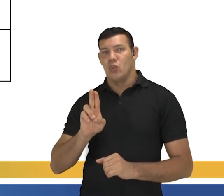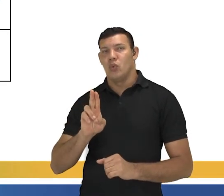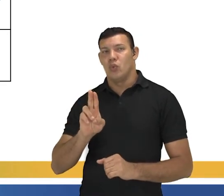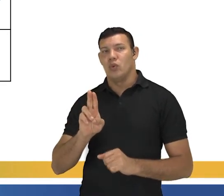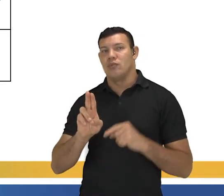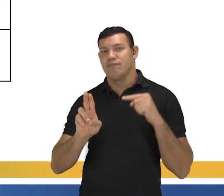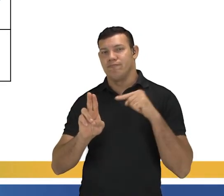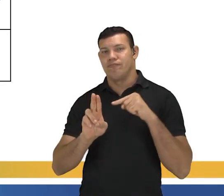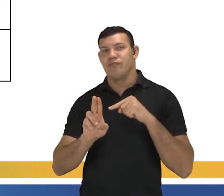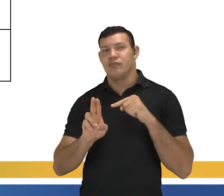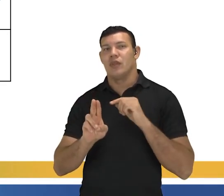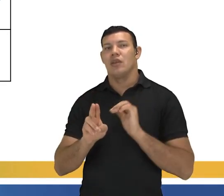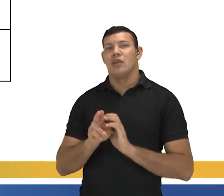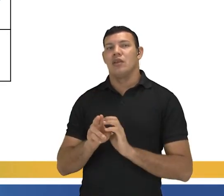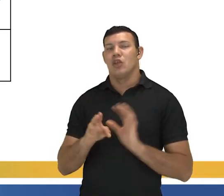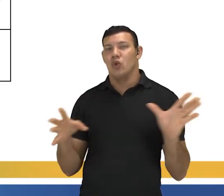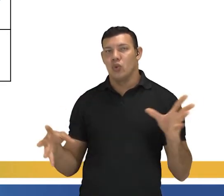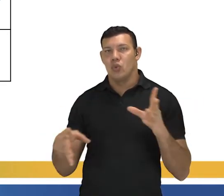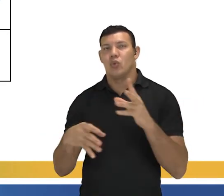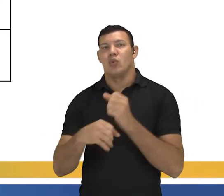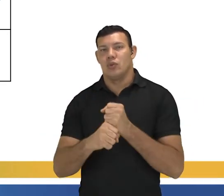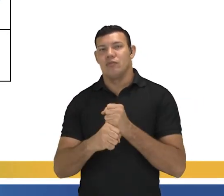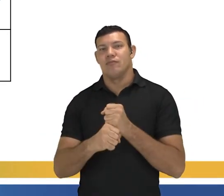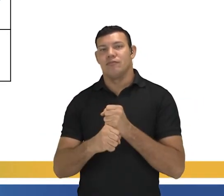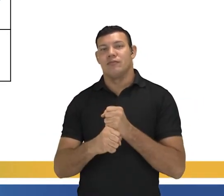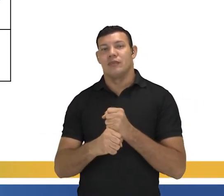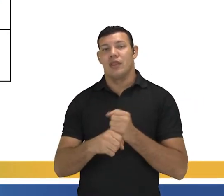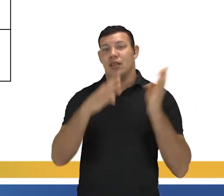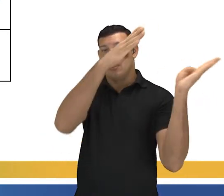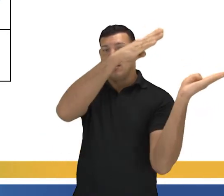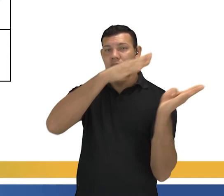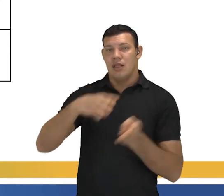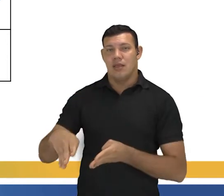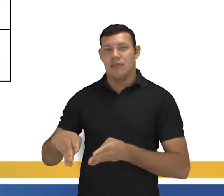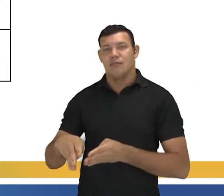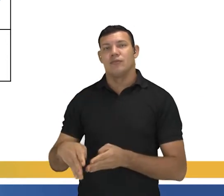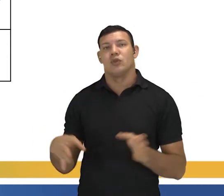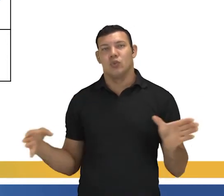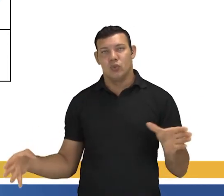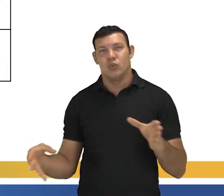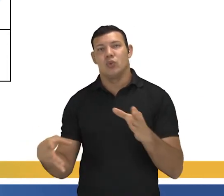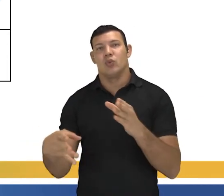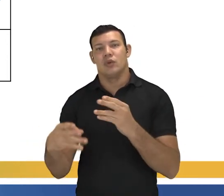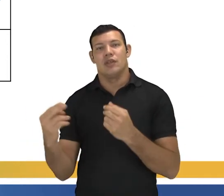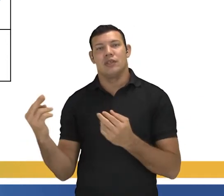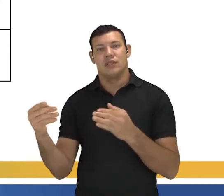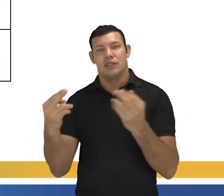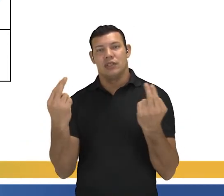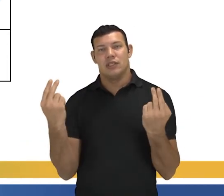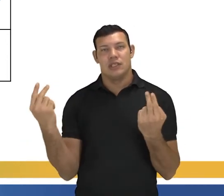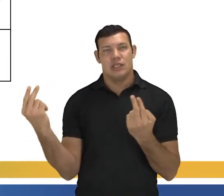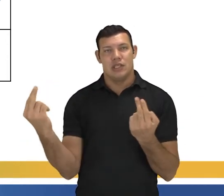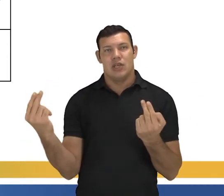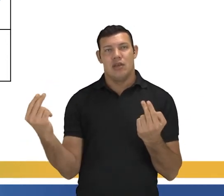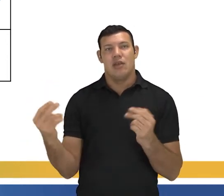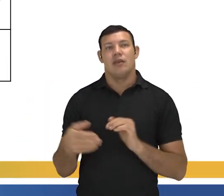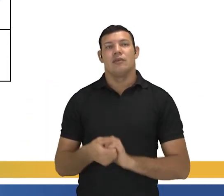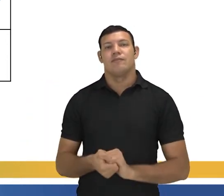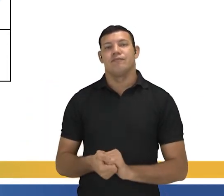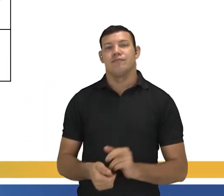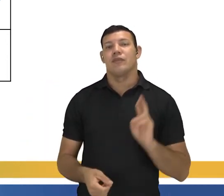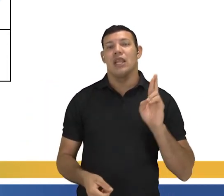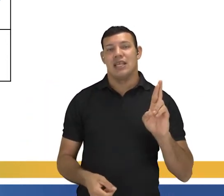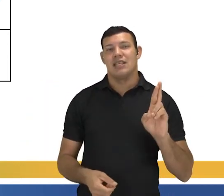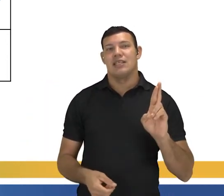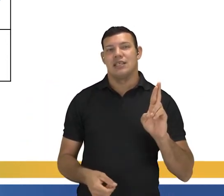associação em série e na associação em paralelo vai ser igual. E na associação em série, a resistência equivalente, vocês vão fazer a soma